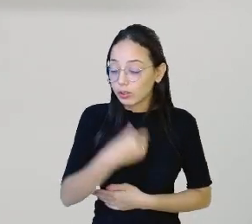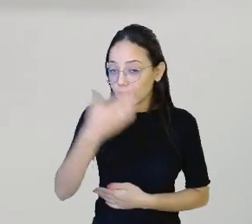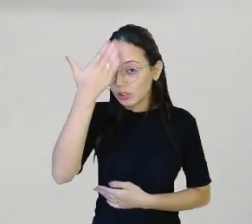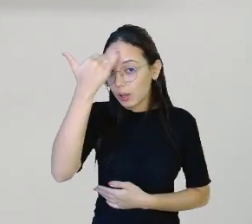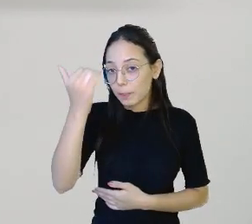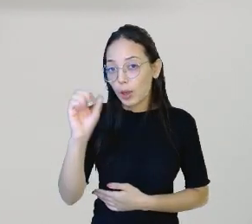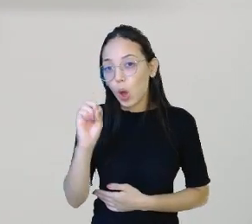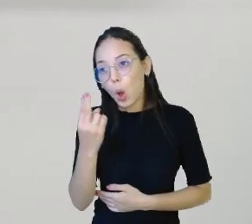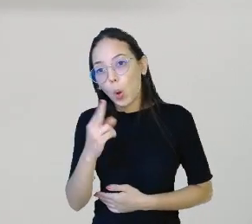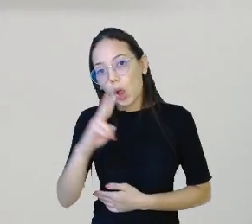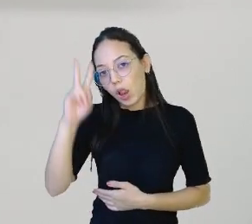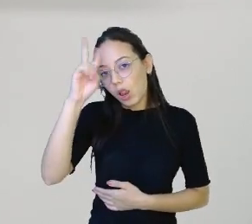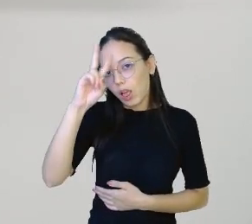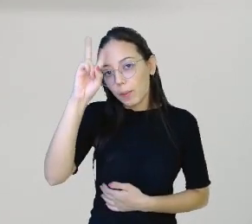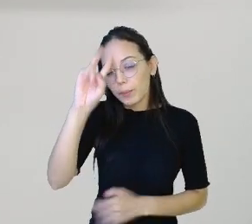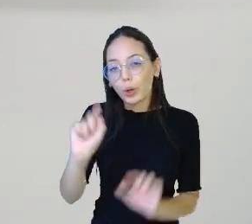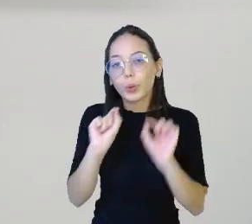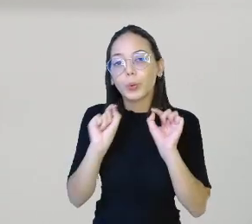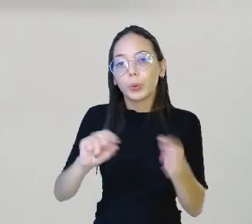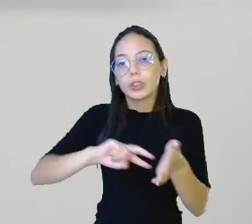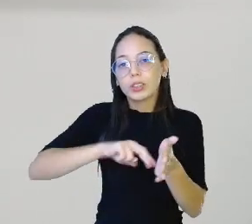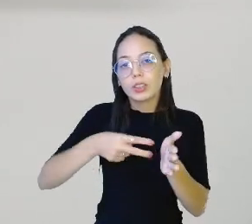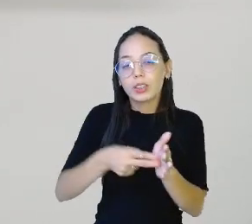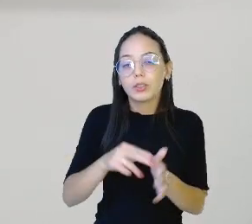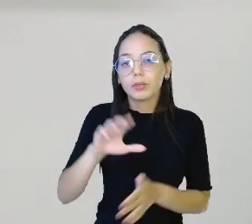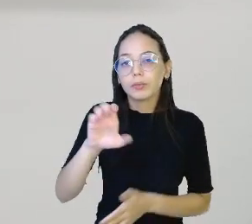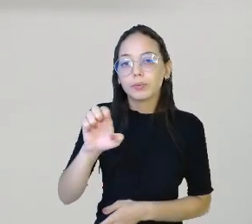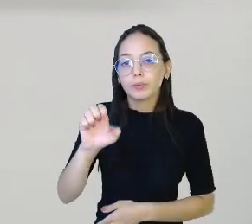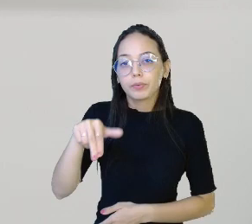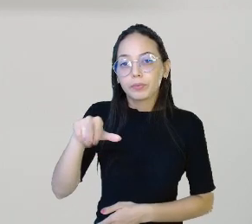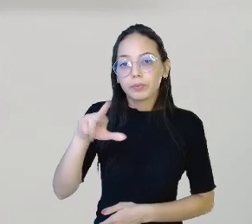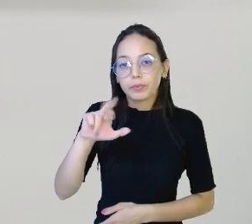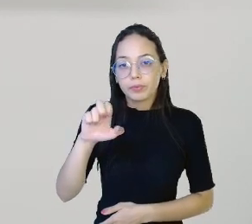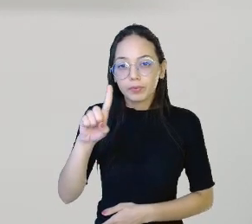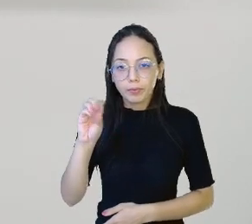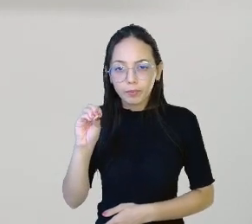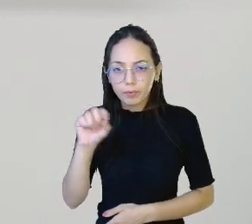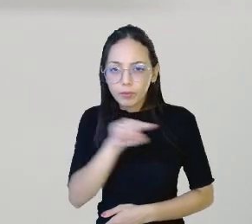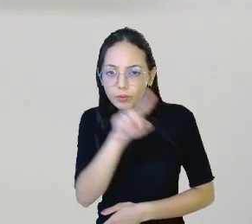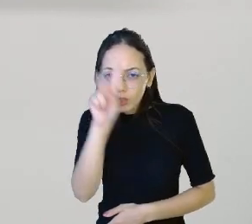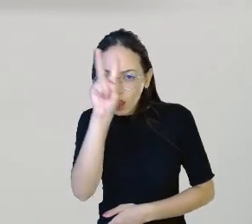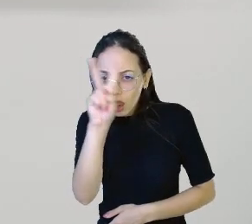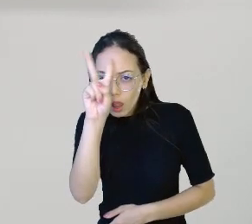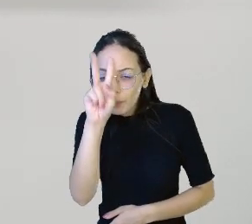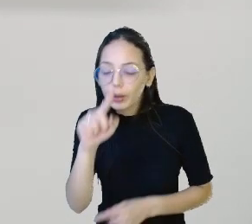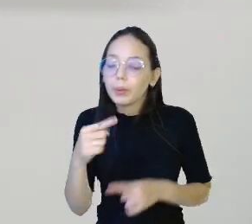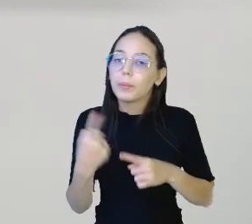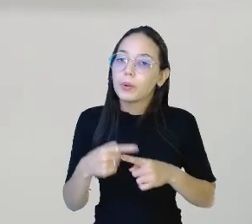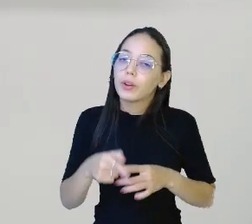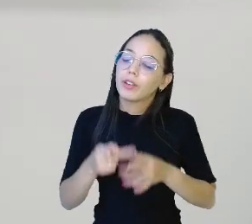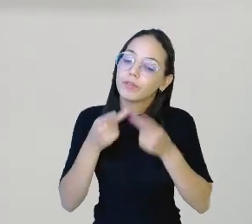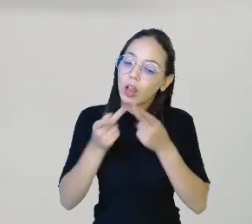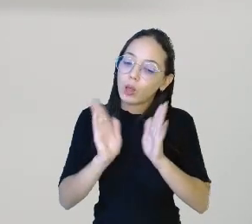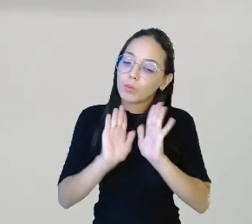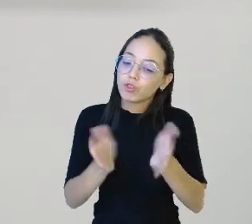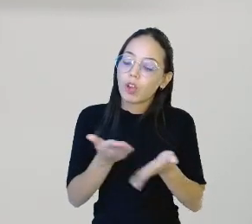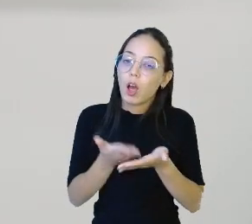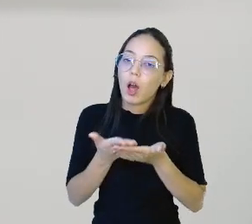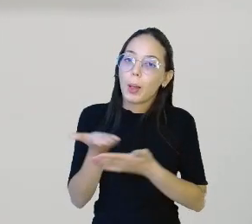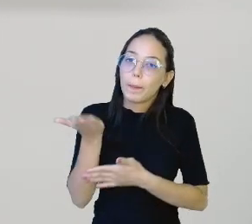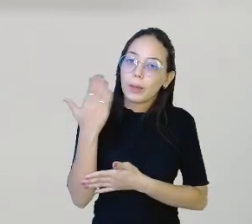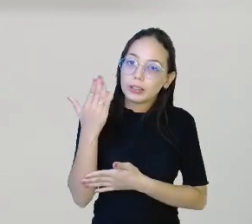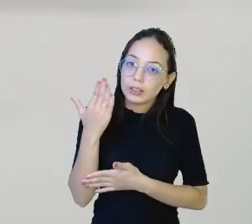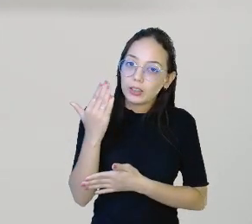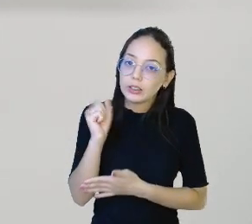saber, ou vamos lembrar, o que é um enredo. Será que você lembra? Porque falamos isso nas aulas anteriores.